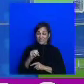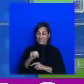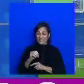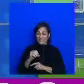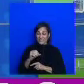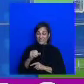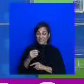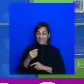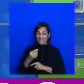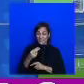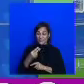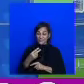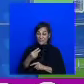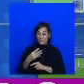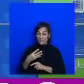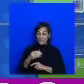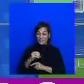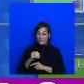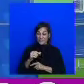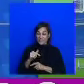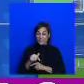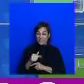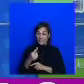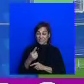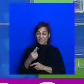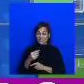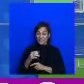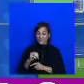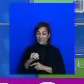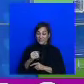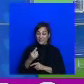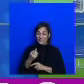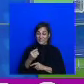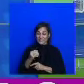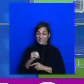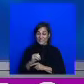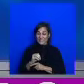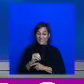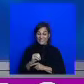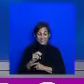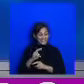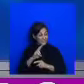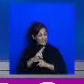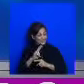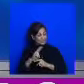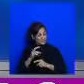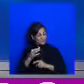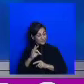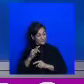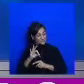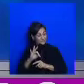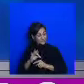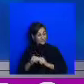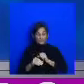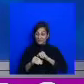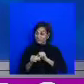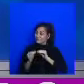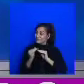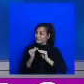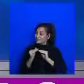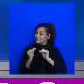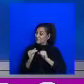20, 24, 07, 10 e 14. Auditoras, confirmam?